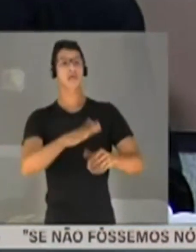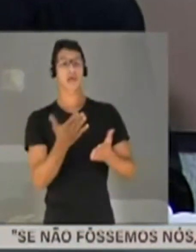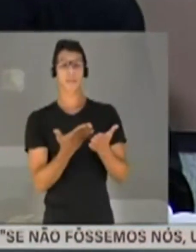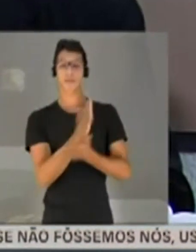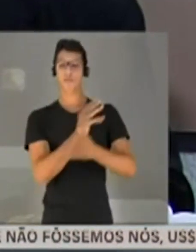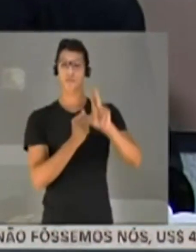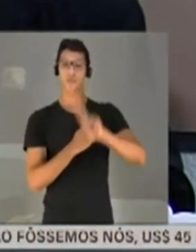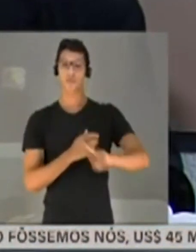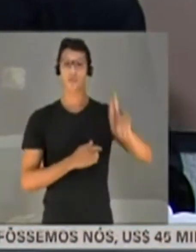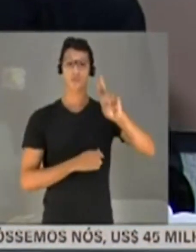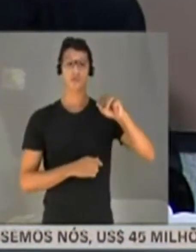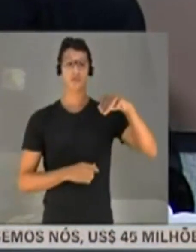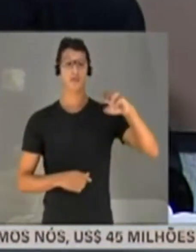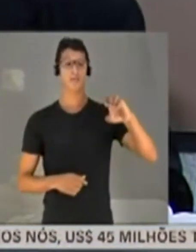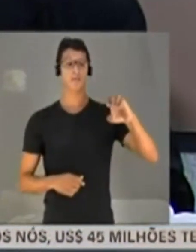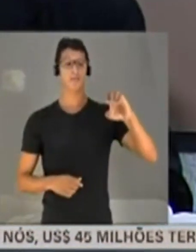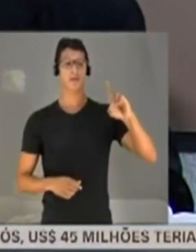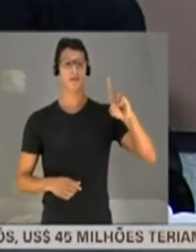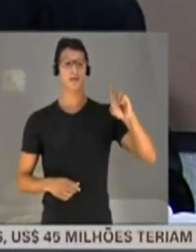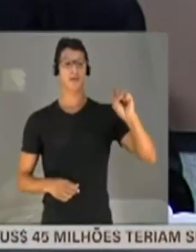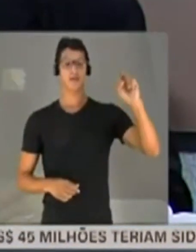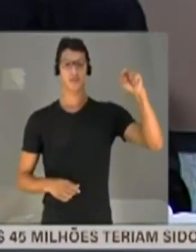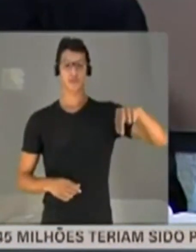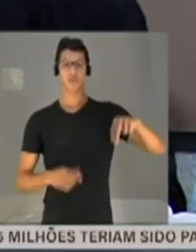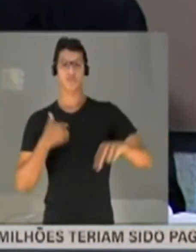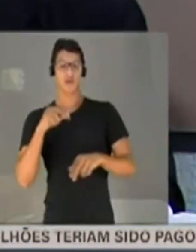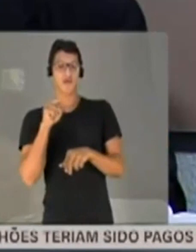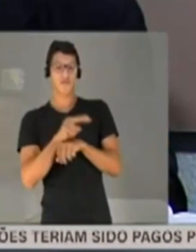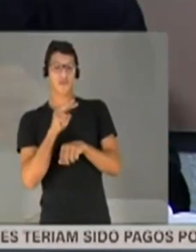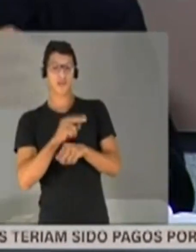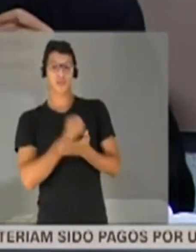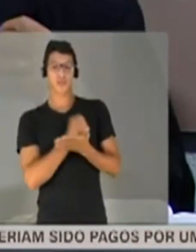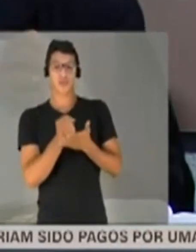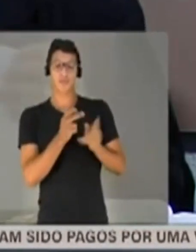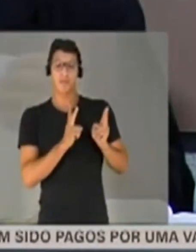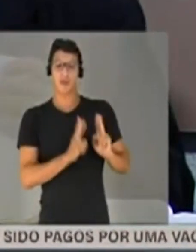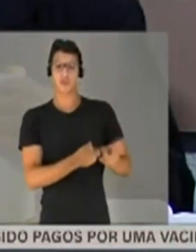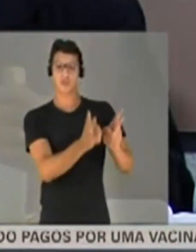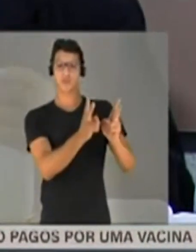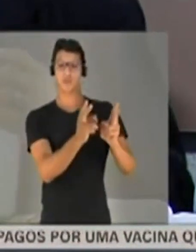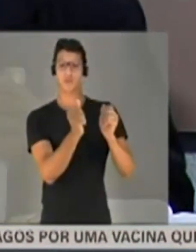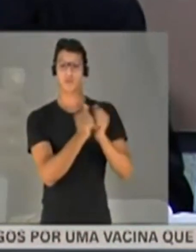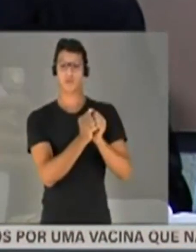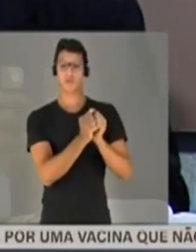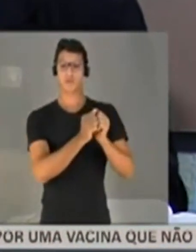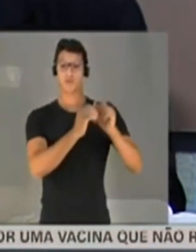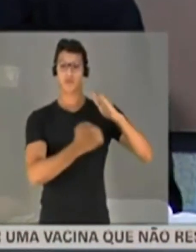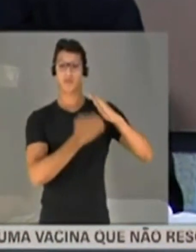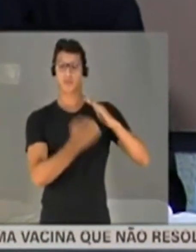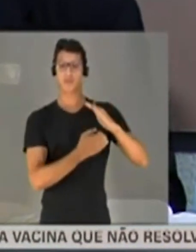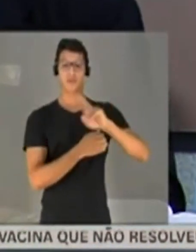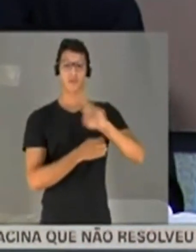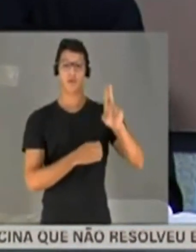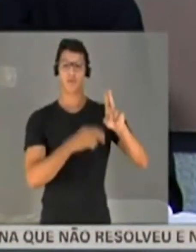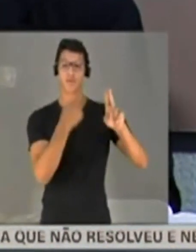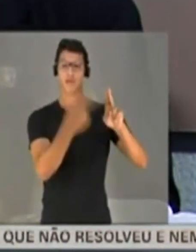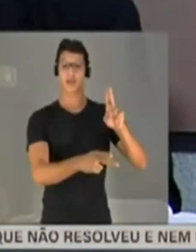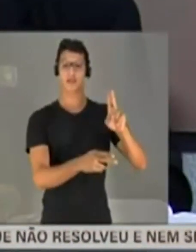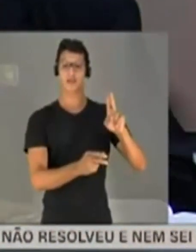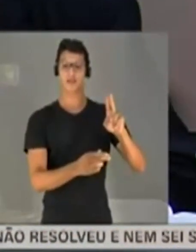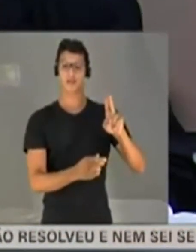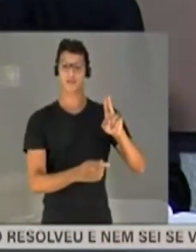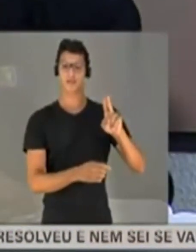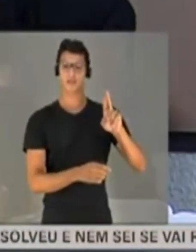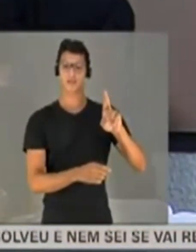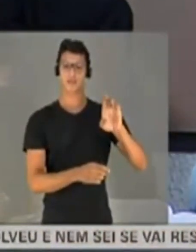Saúde, uma nota fiscal enviada à pasta continha informações divergentes em relação ao contrato que seria firmado para